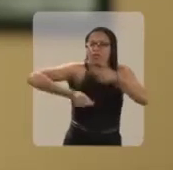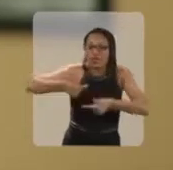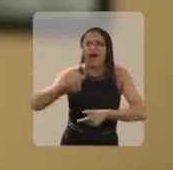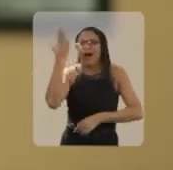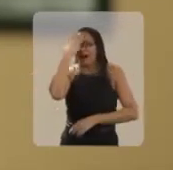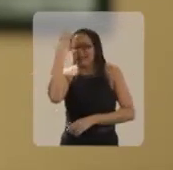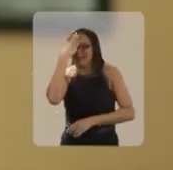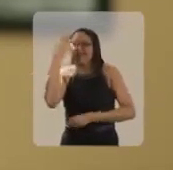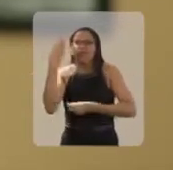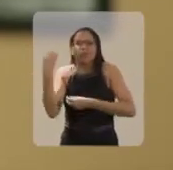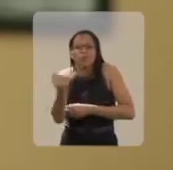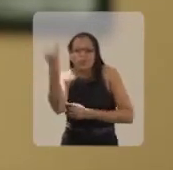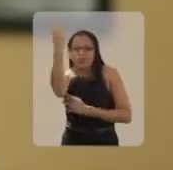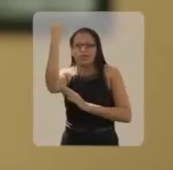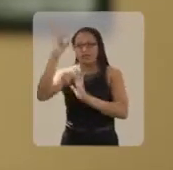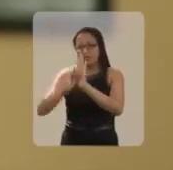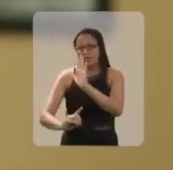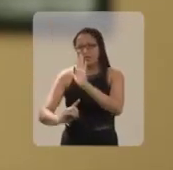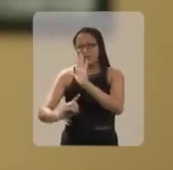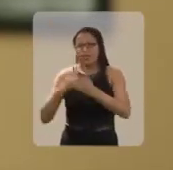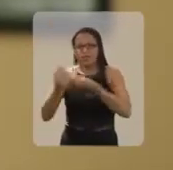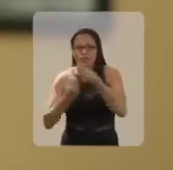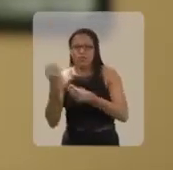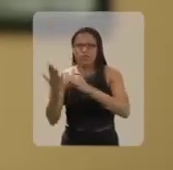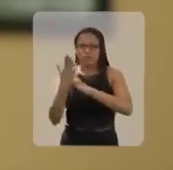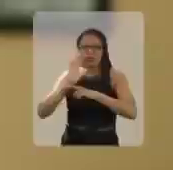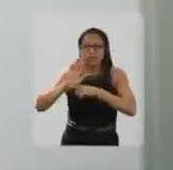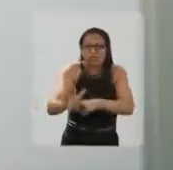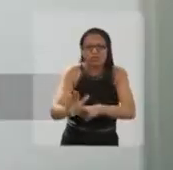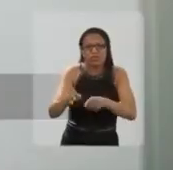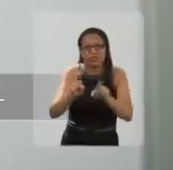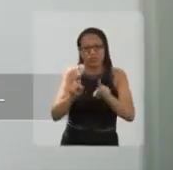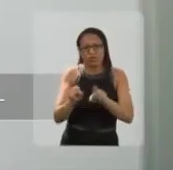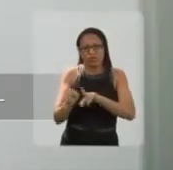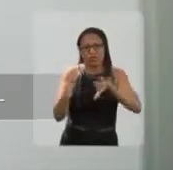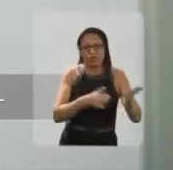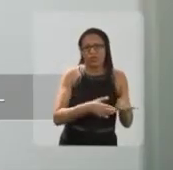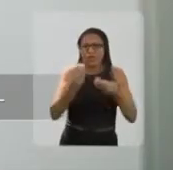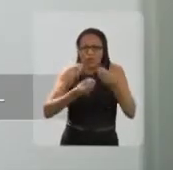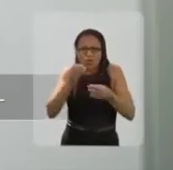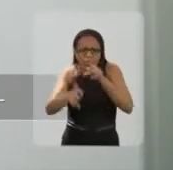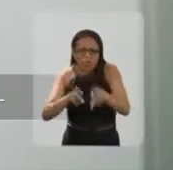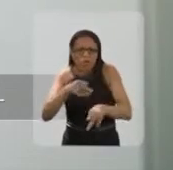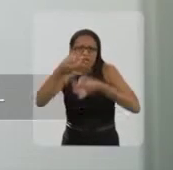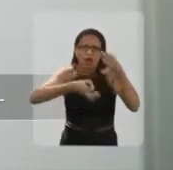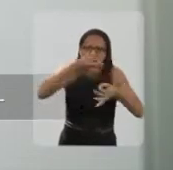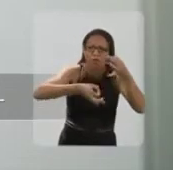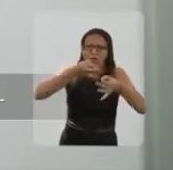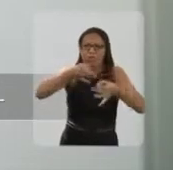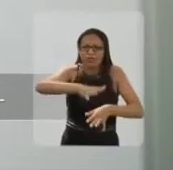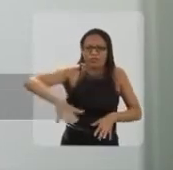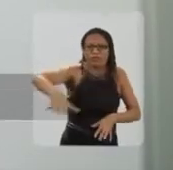o que é o direito, e o que é a conquista do direito, e o que é a negação do direito. Os mecanismos de participação popular são vários e durante os anos a gente